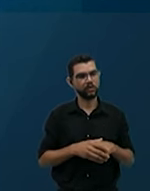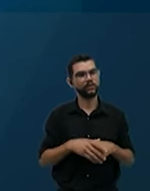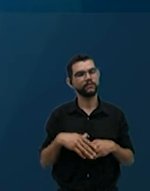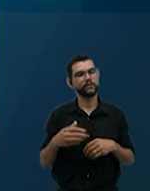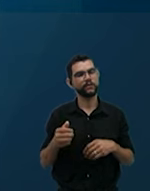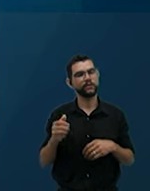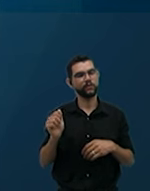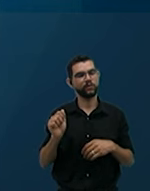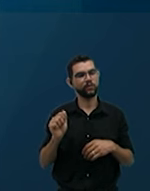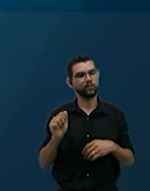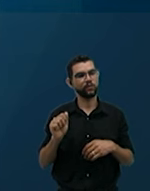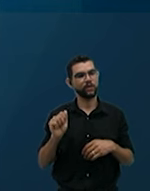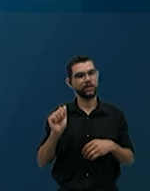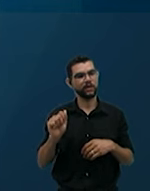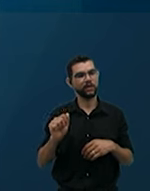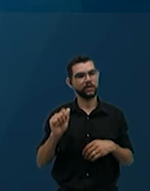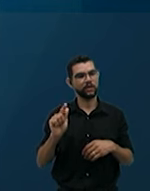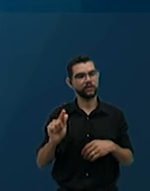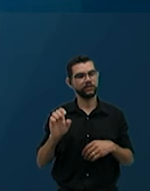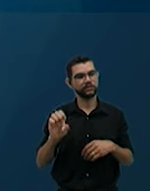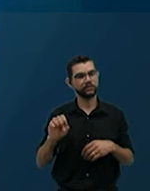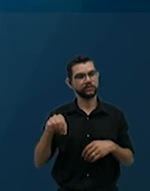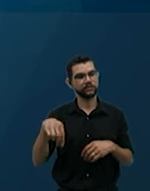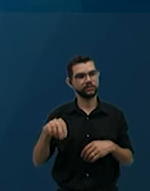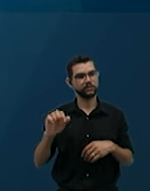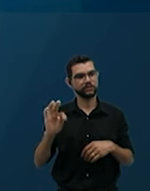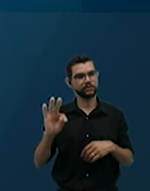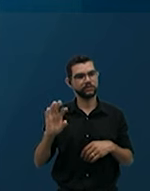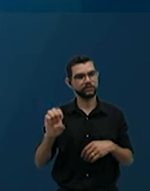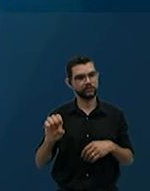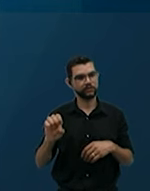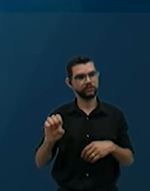mora desde o dia em que o praticou.